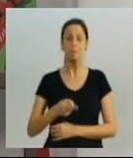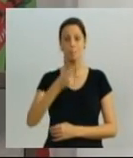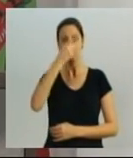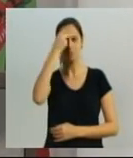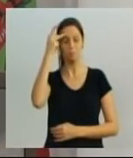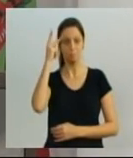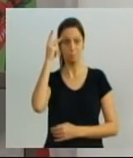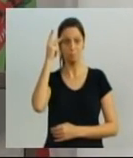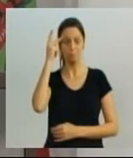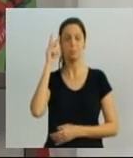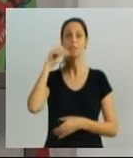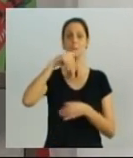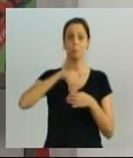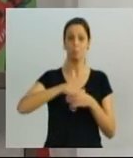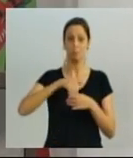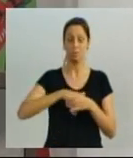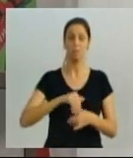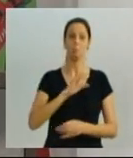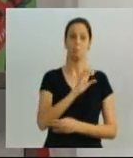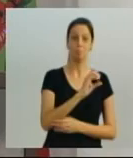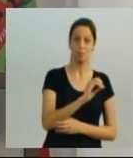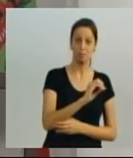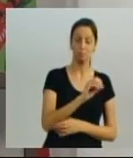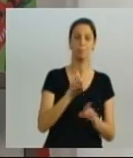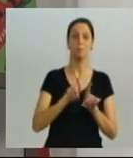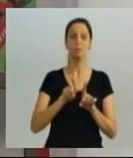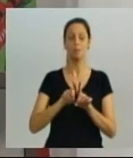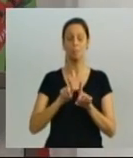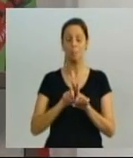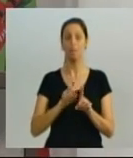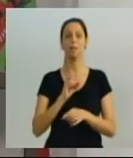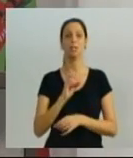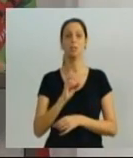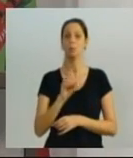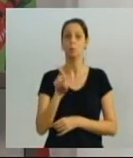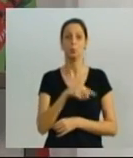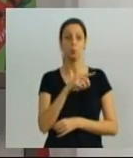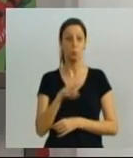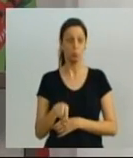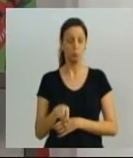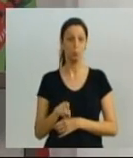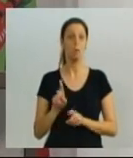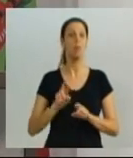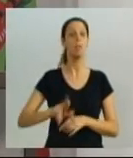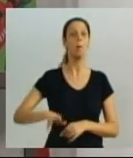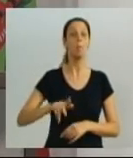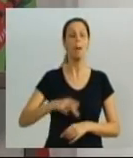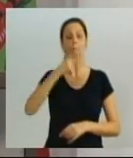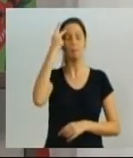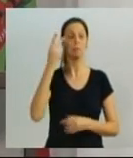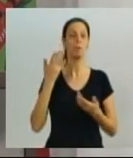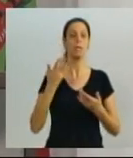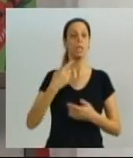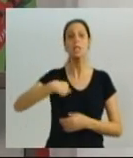votos nulos e brancos para deputado estadual. Não é abstenção, não é gente que não